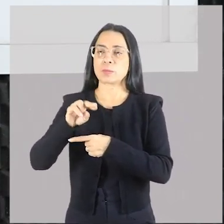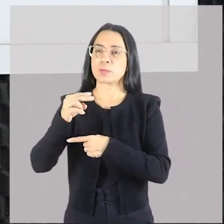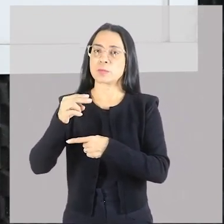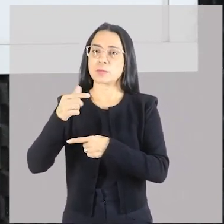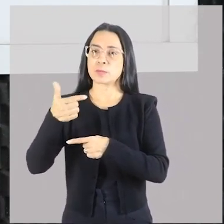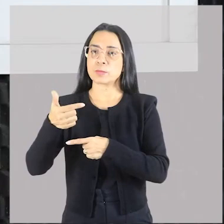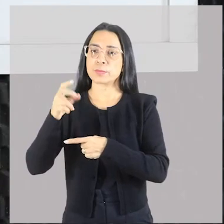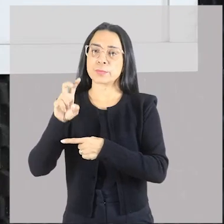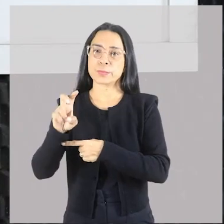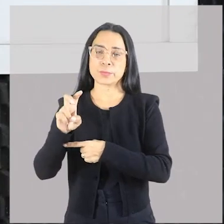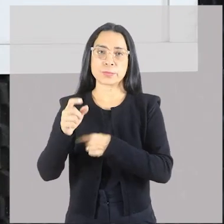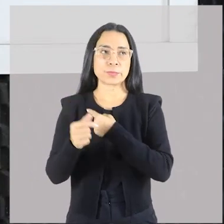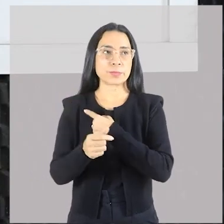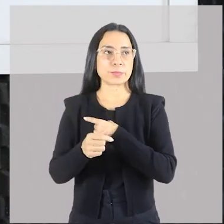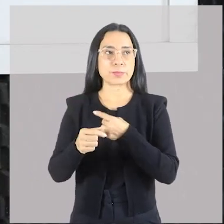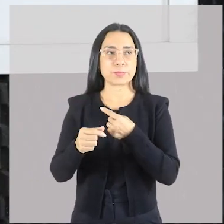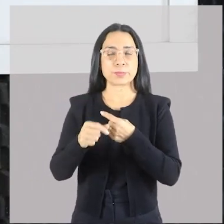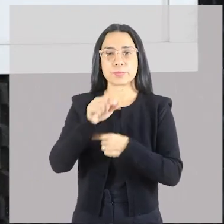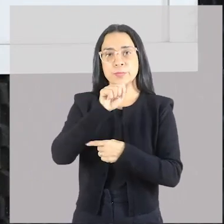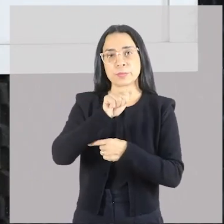ser igual a π